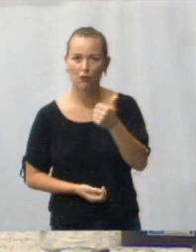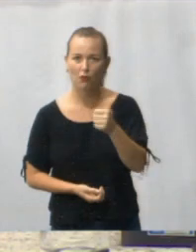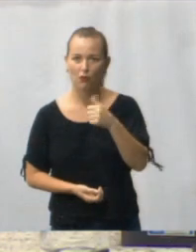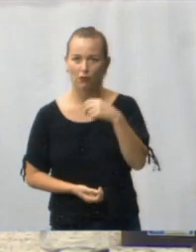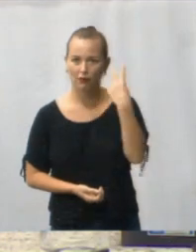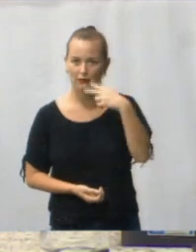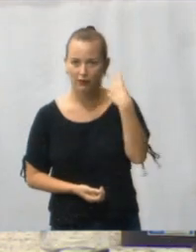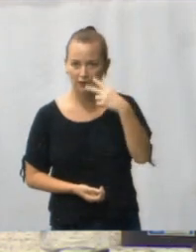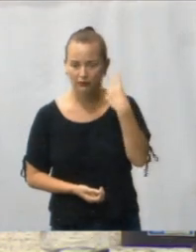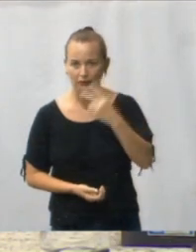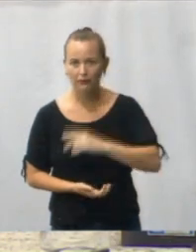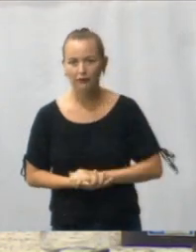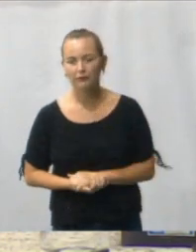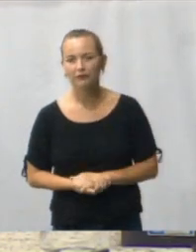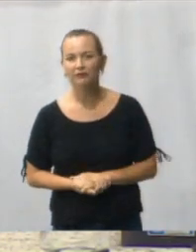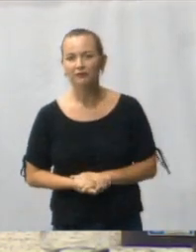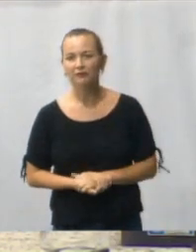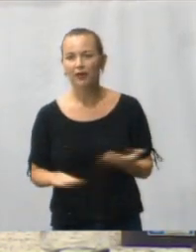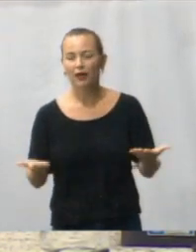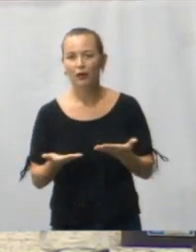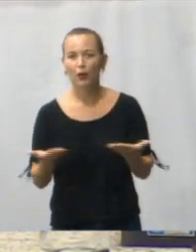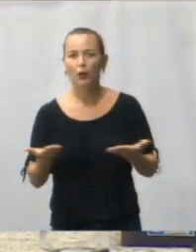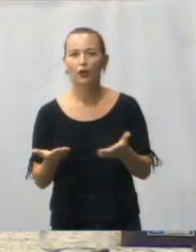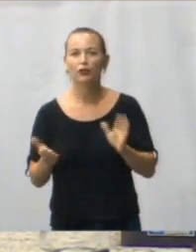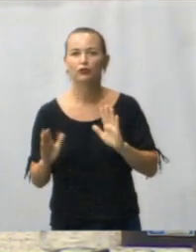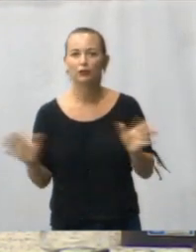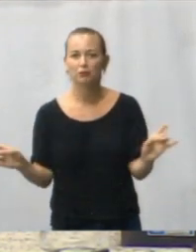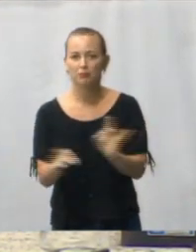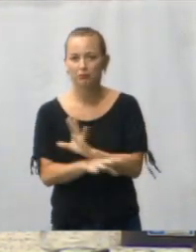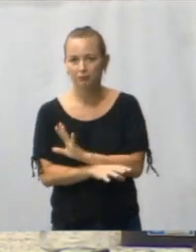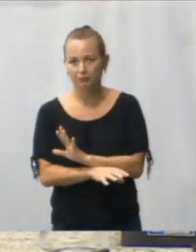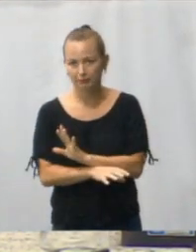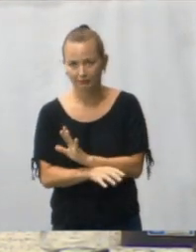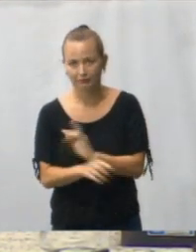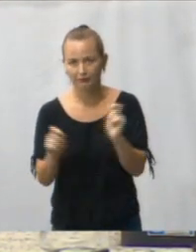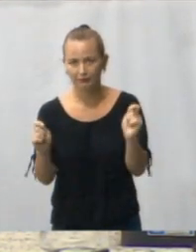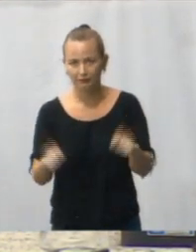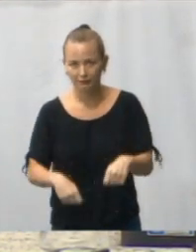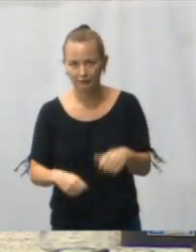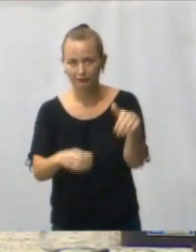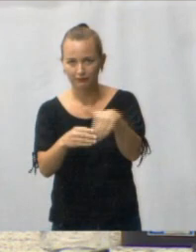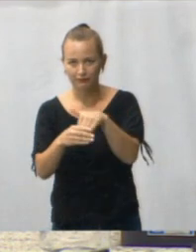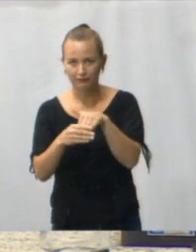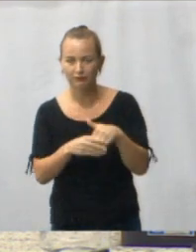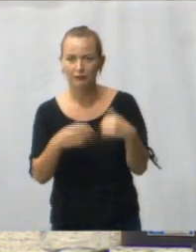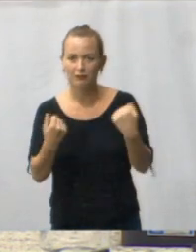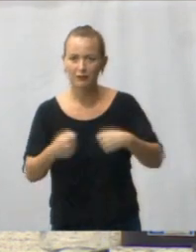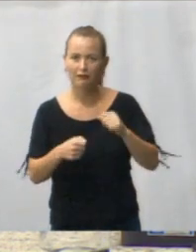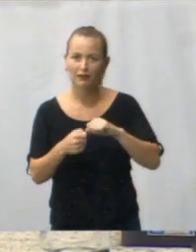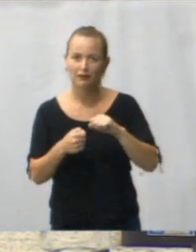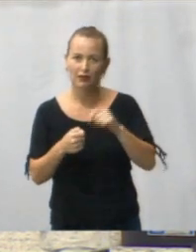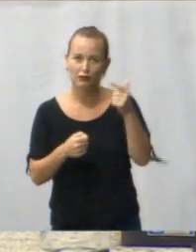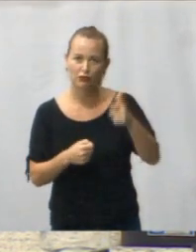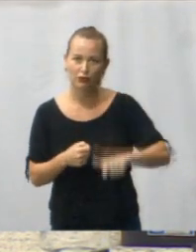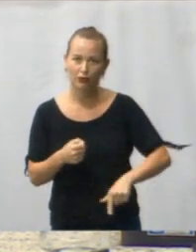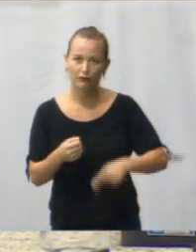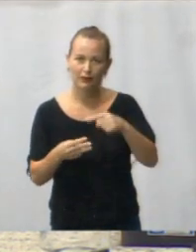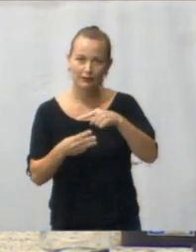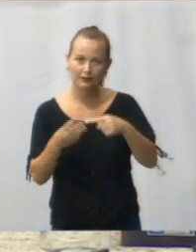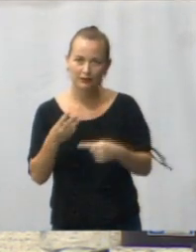passa a completar um quórum e eu vou ter que, por formalismo, repetir as três primeiras votações,